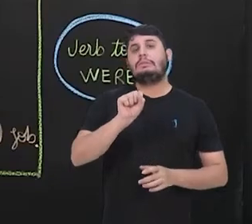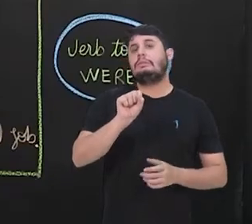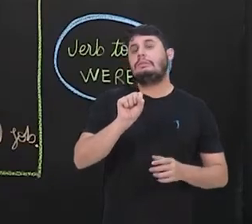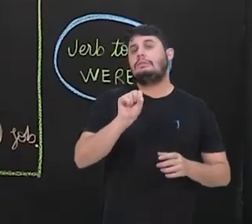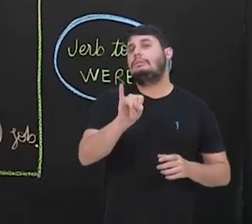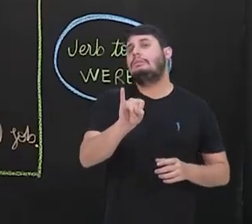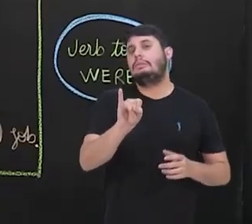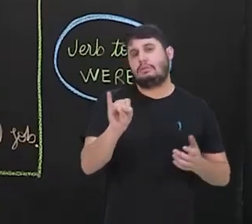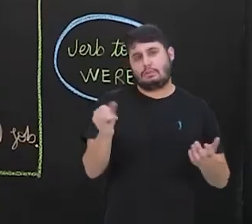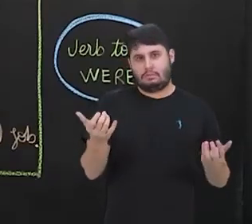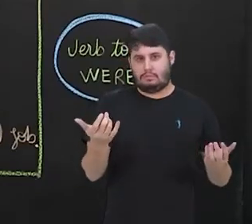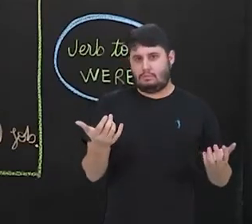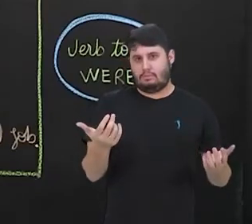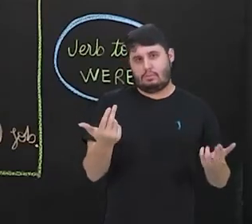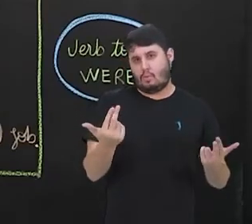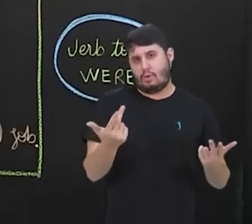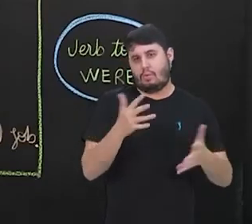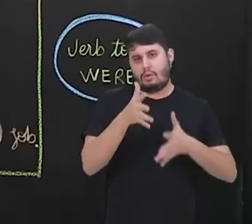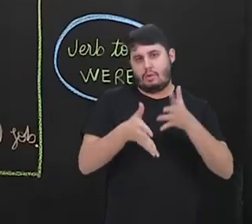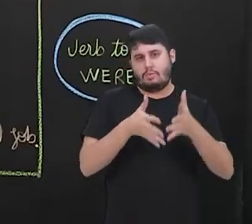se.